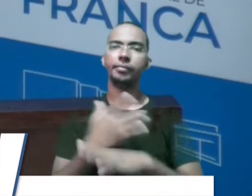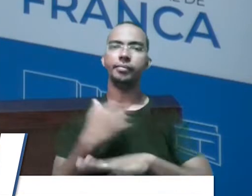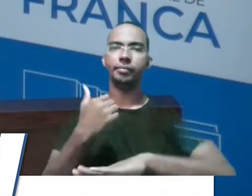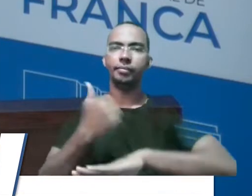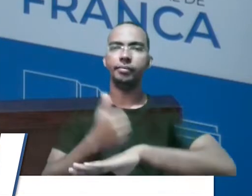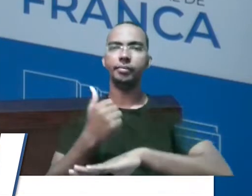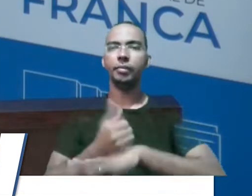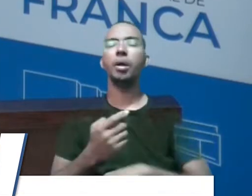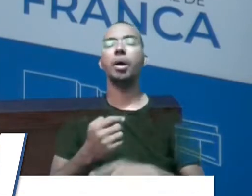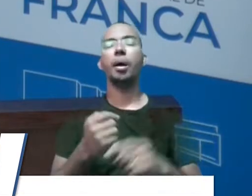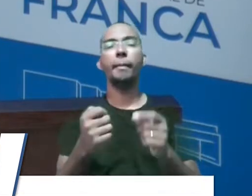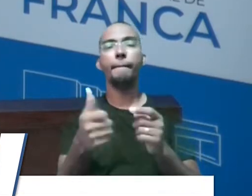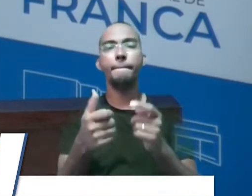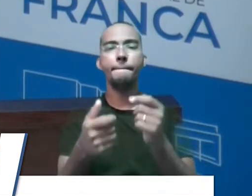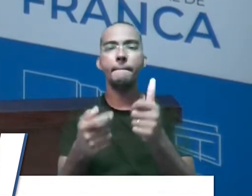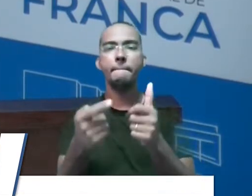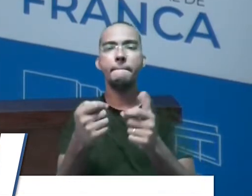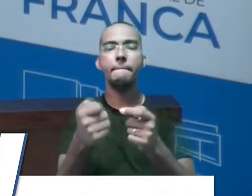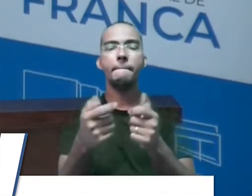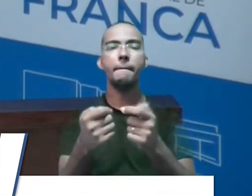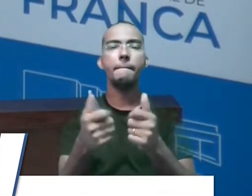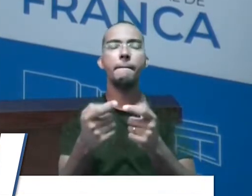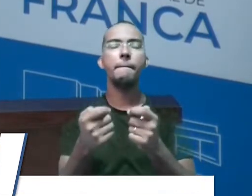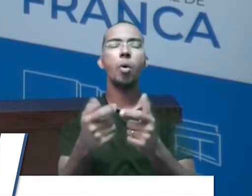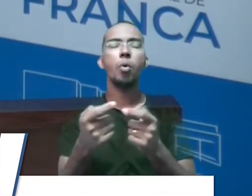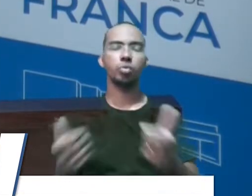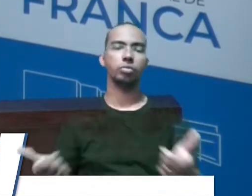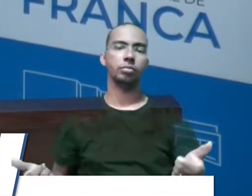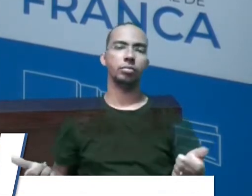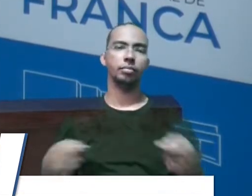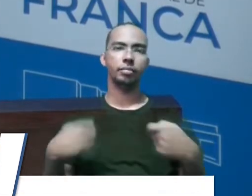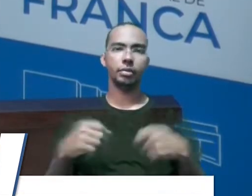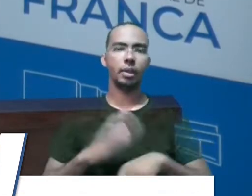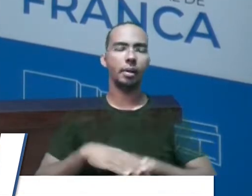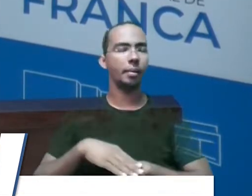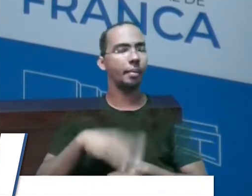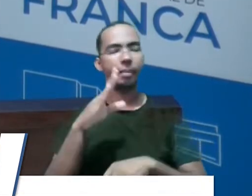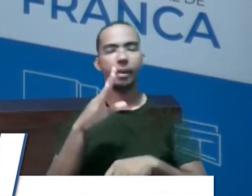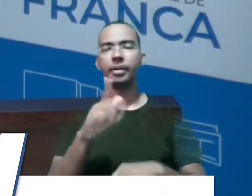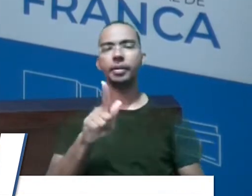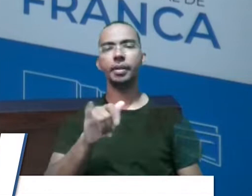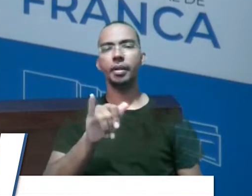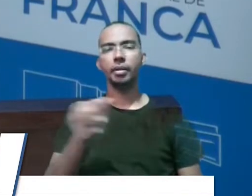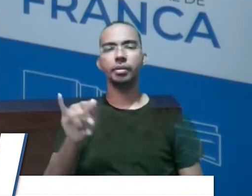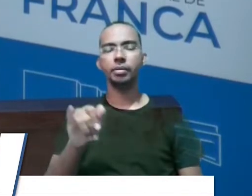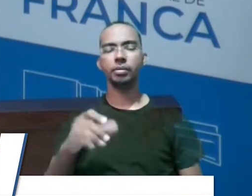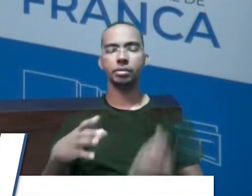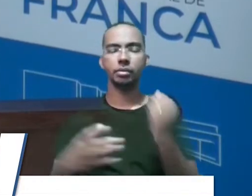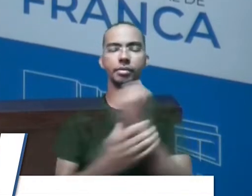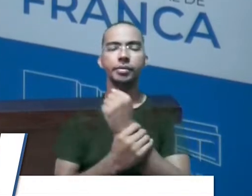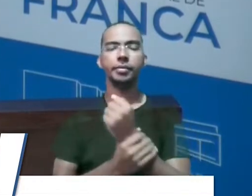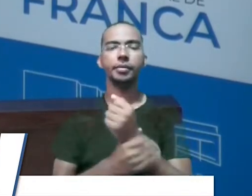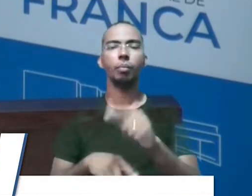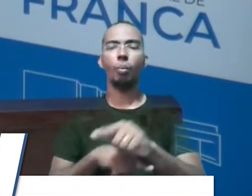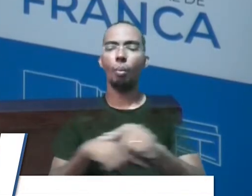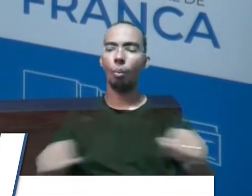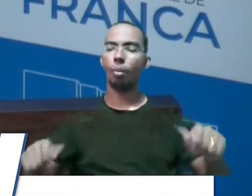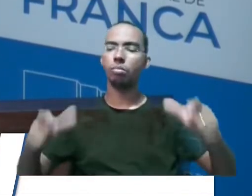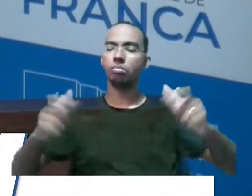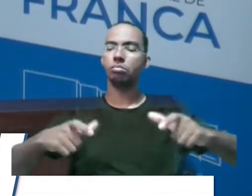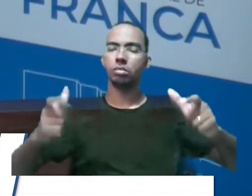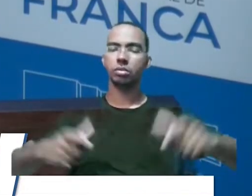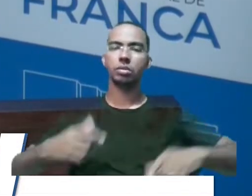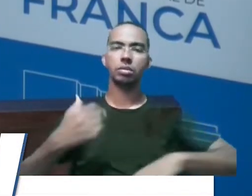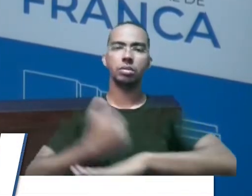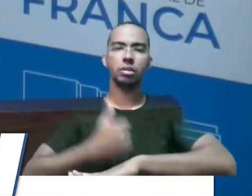é pequeno. Precisaria de mais garis para garantir uma limpeza em todos os lugares da cidade. E